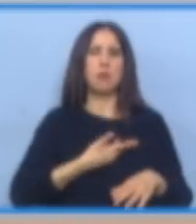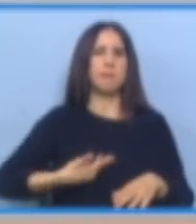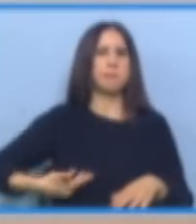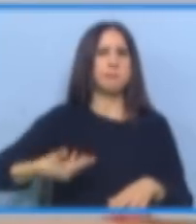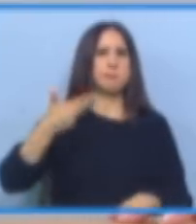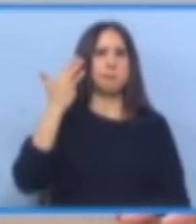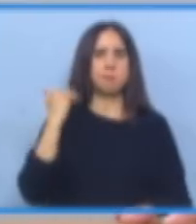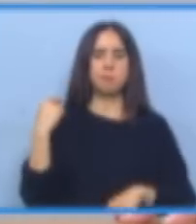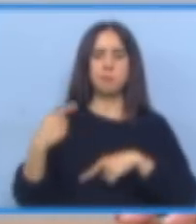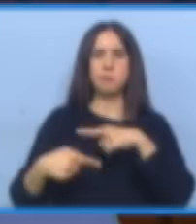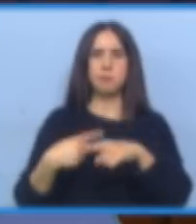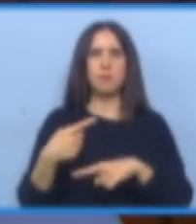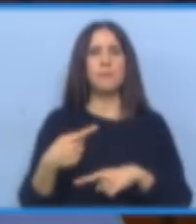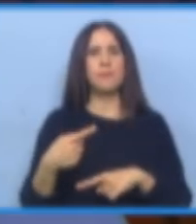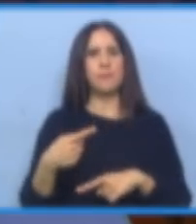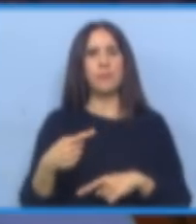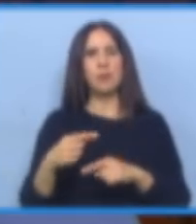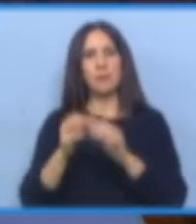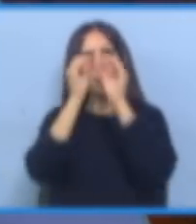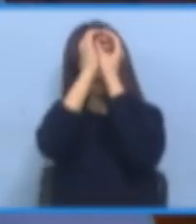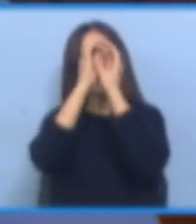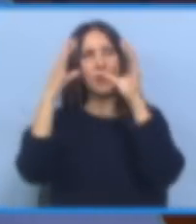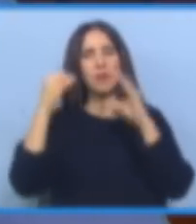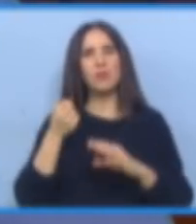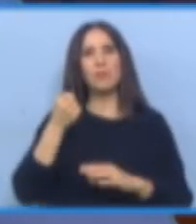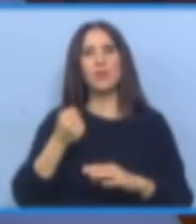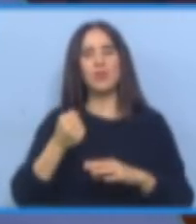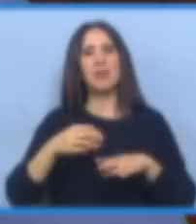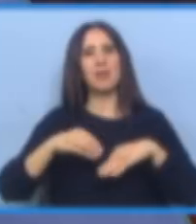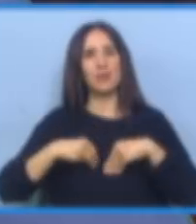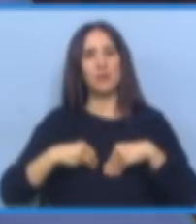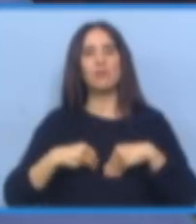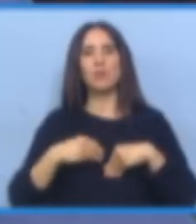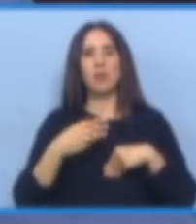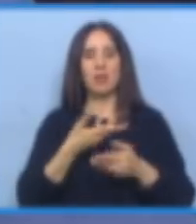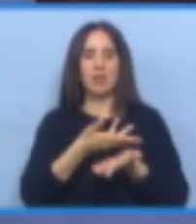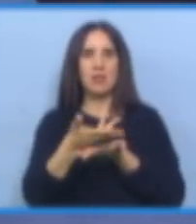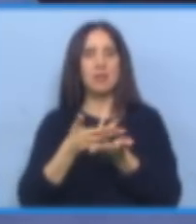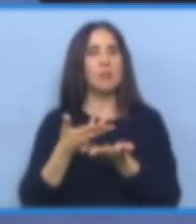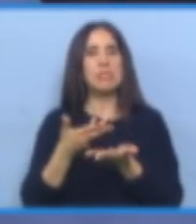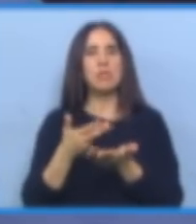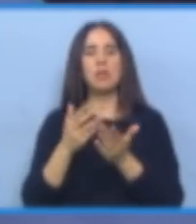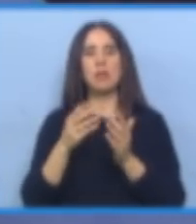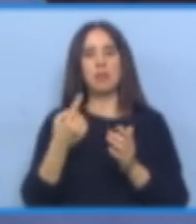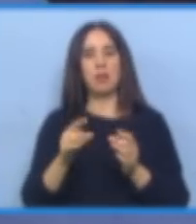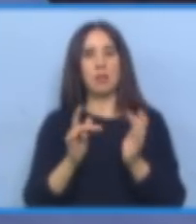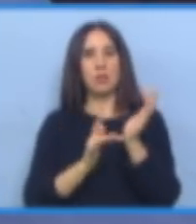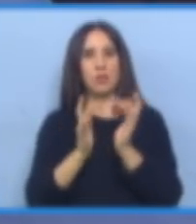primórdios, tenha assumido esta imagem do pastor para falar da relação entre Cristo e a